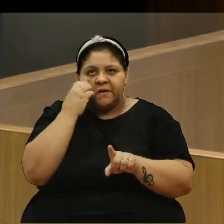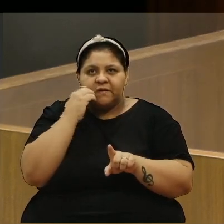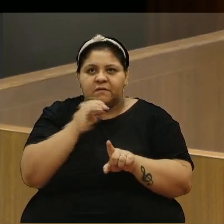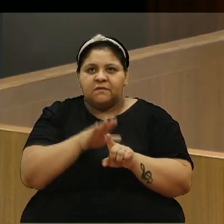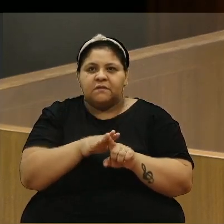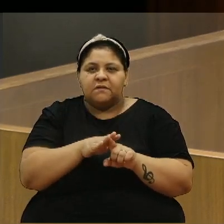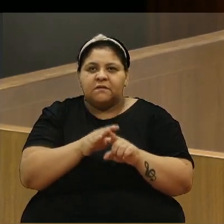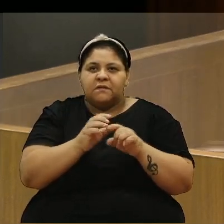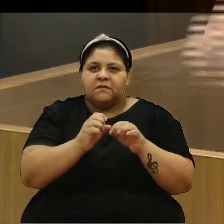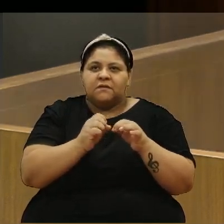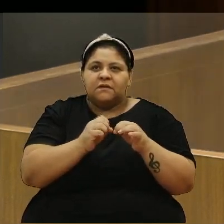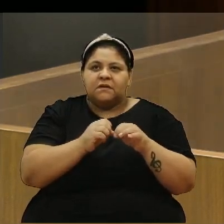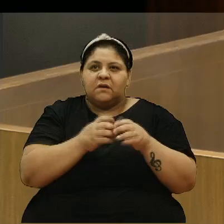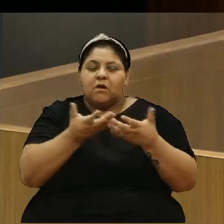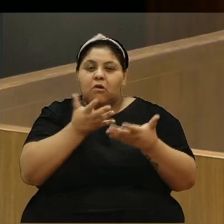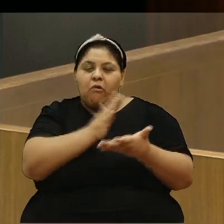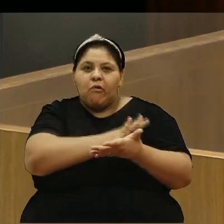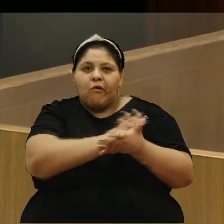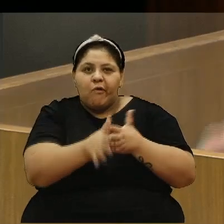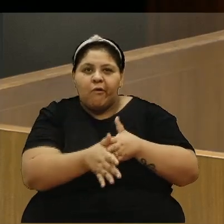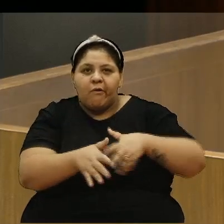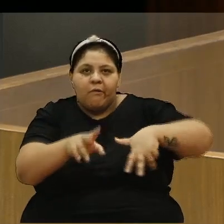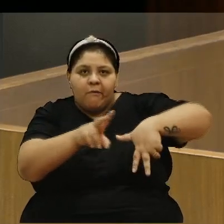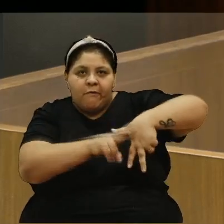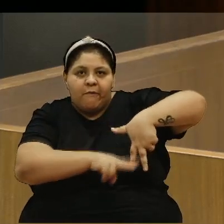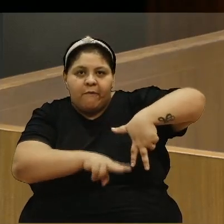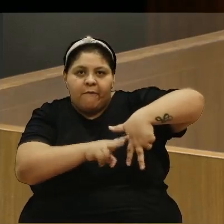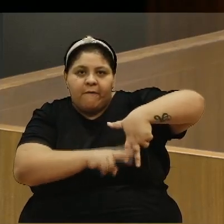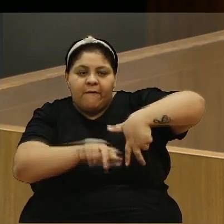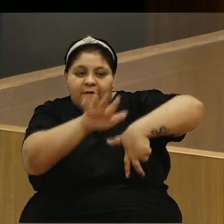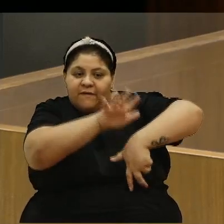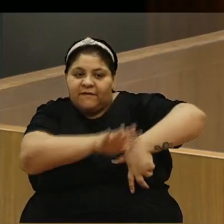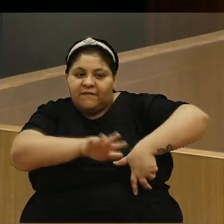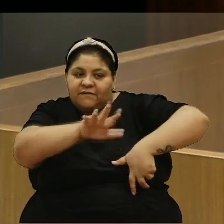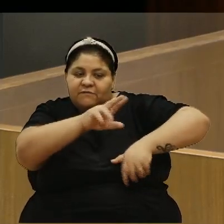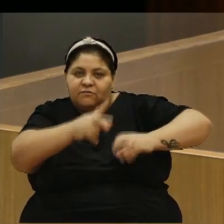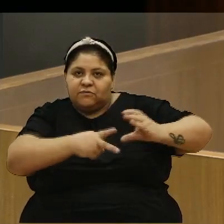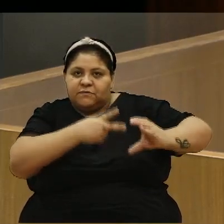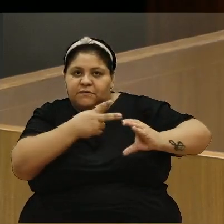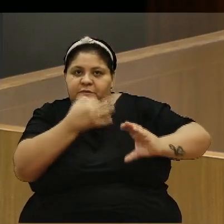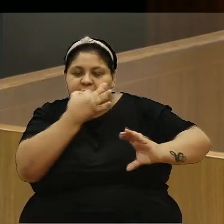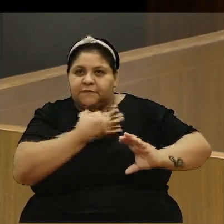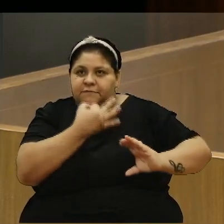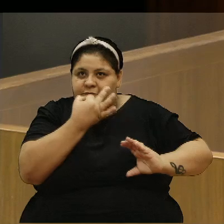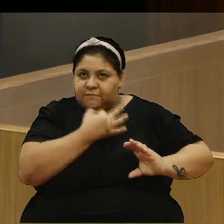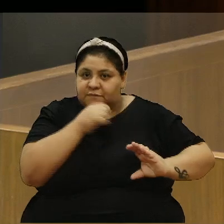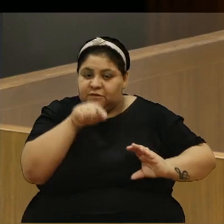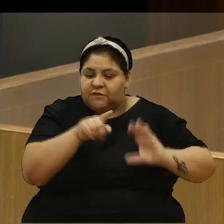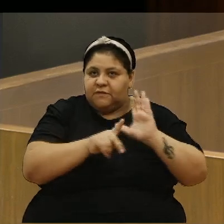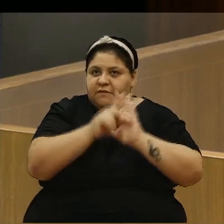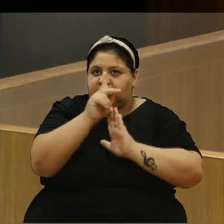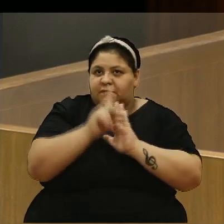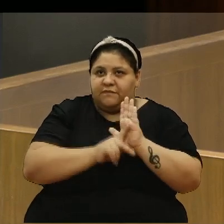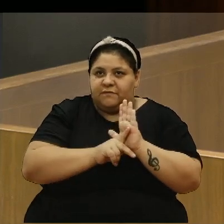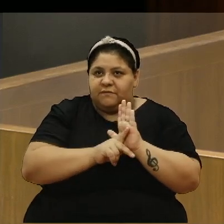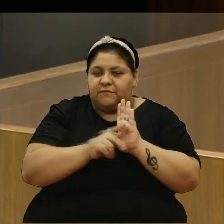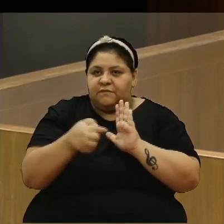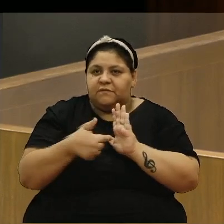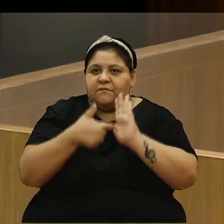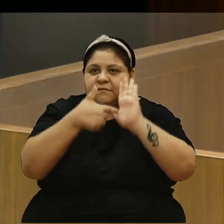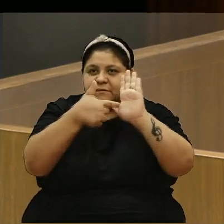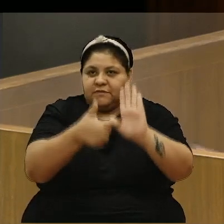discriminação de gênero no âmbito da Câmara de Vereadores de Caxias do Sul. Esse projeto foi